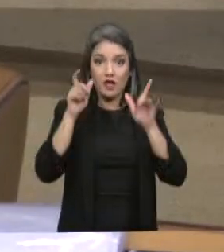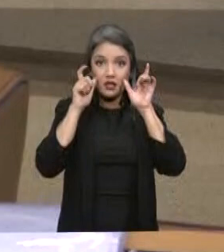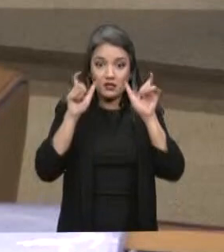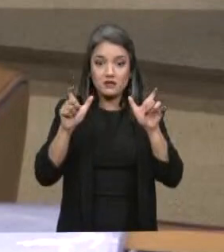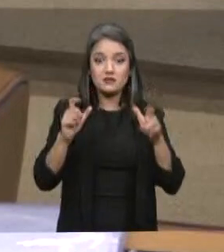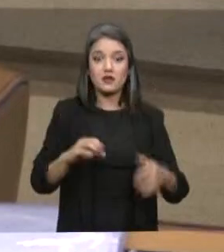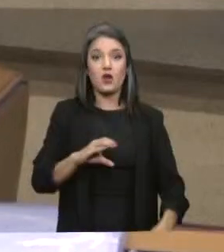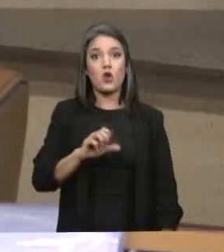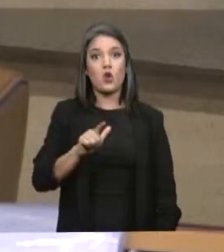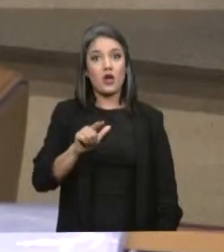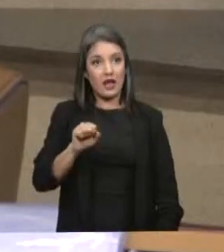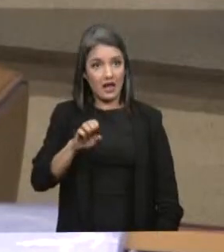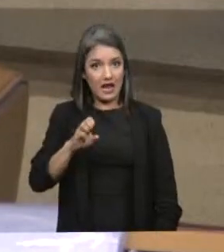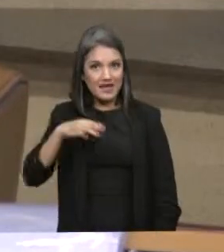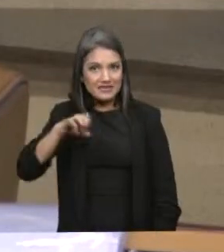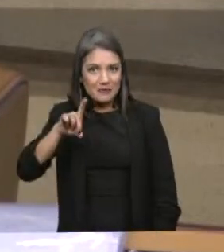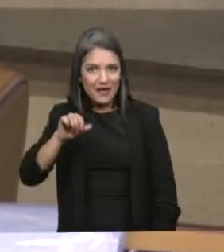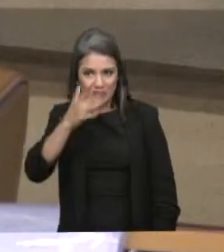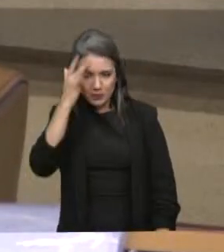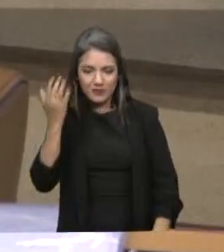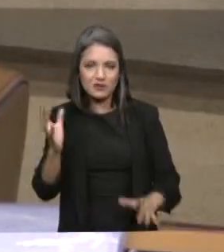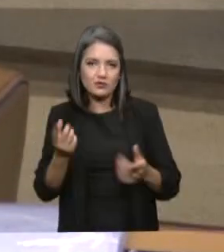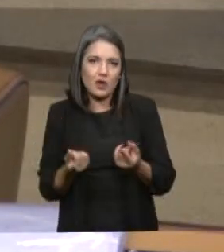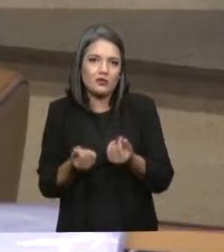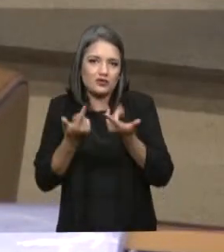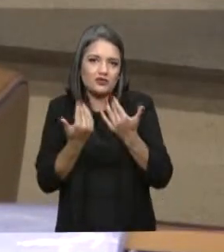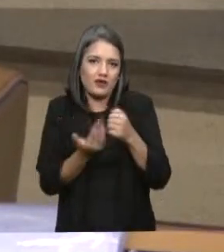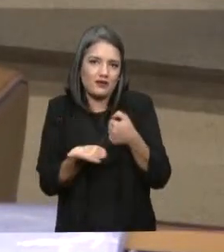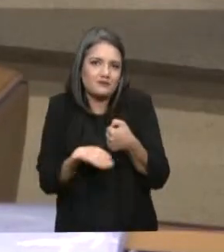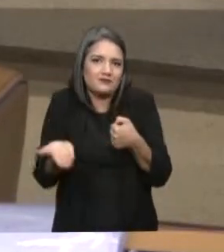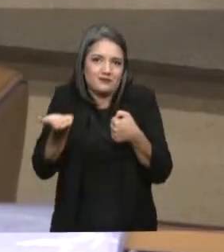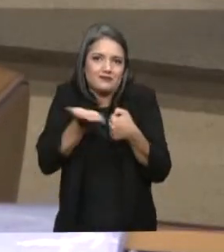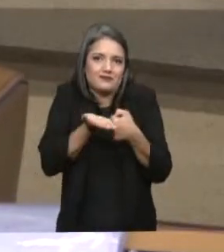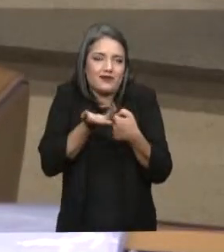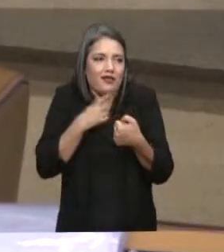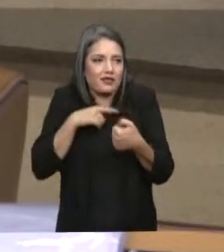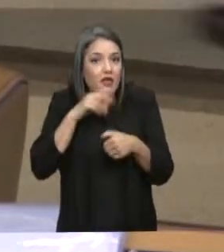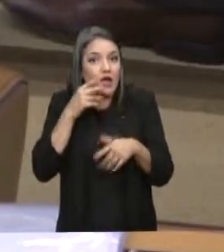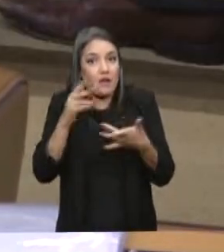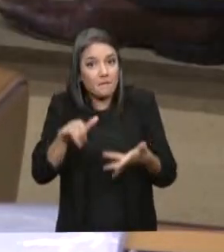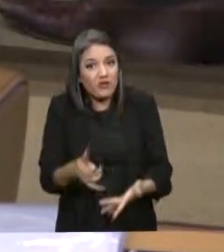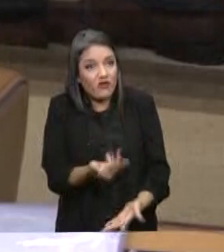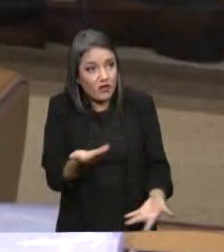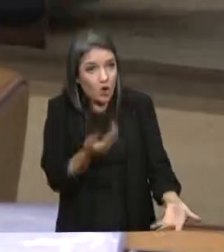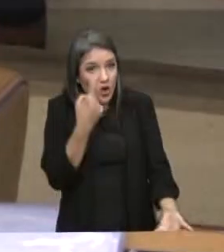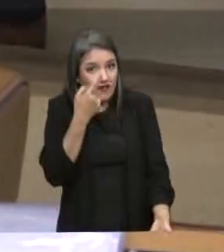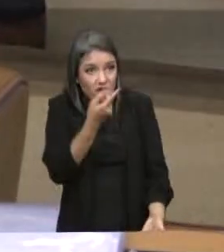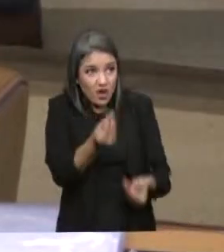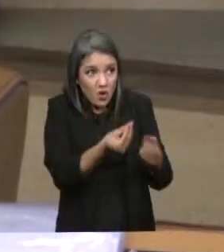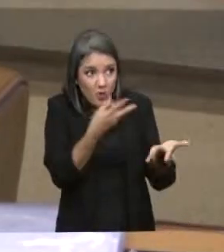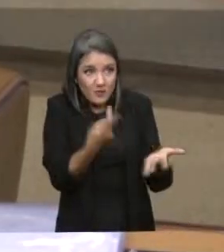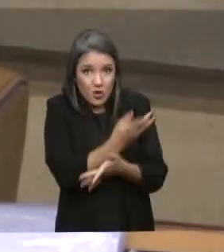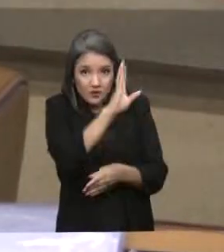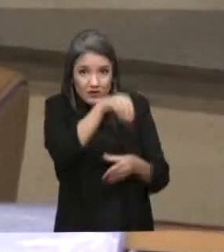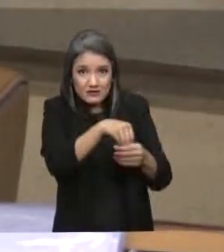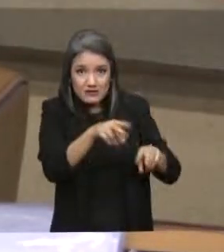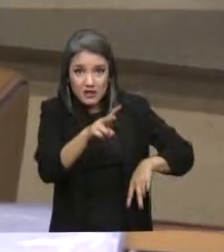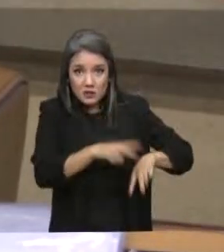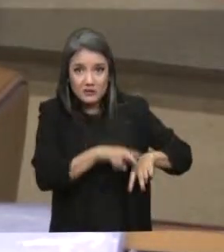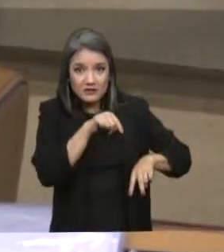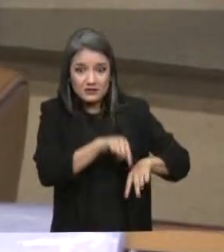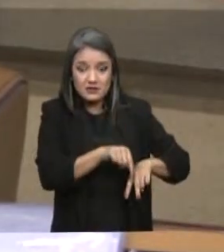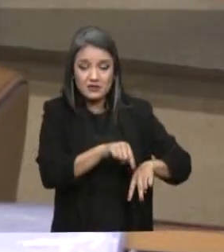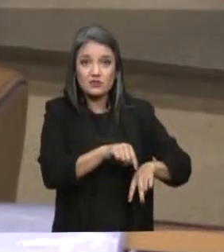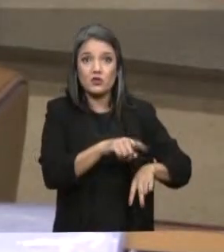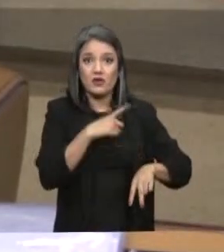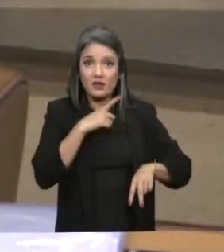classe média reparem Nas condições que existem nos nossos presídios que vem variavelmente desde do século passado